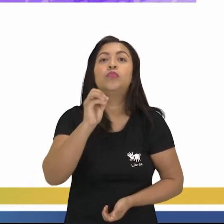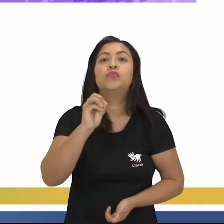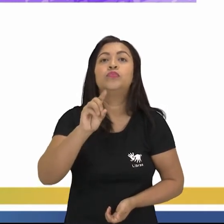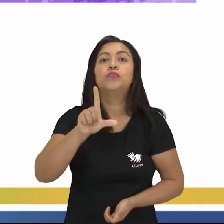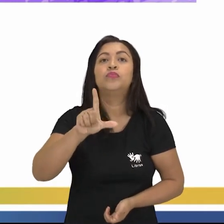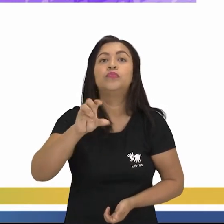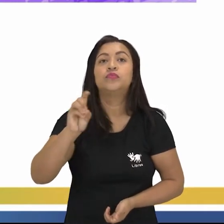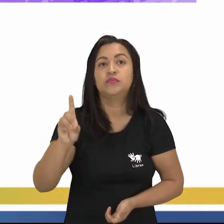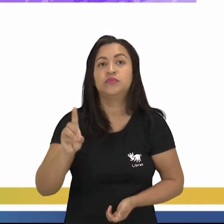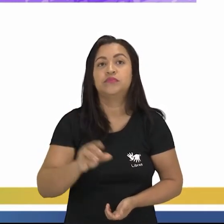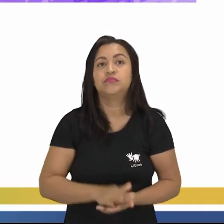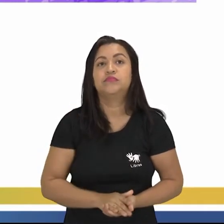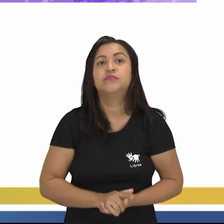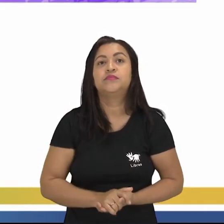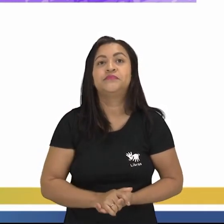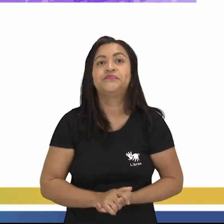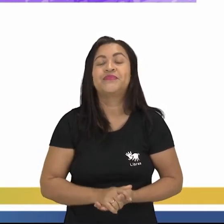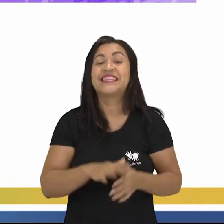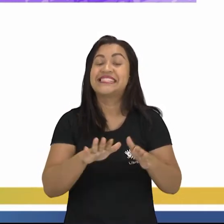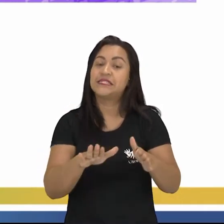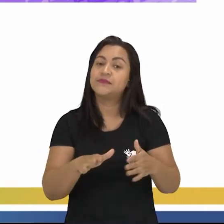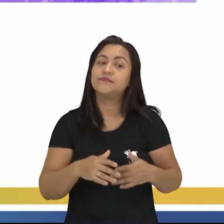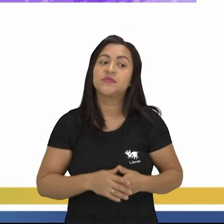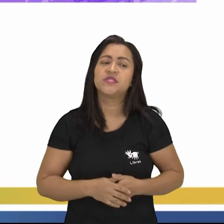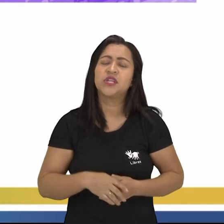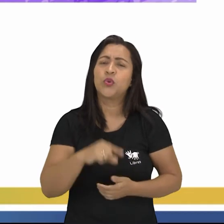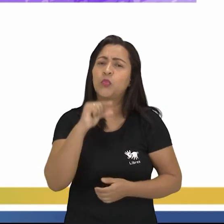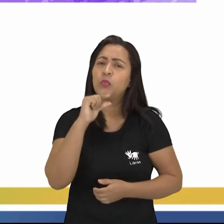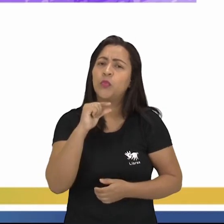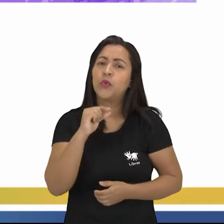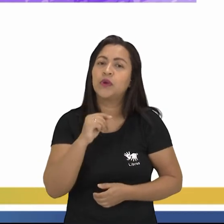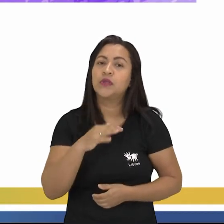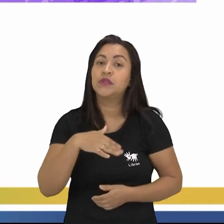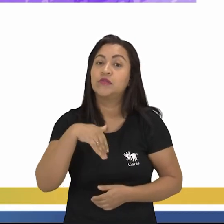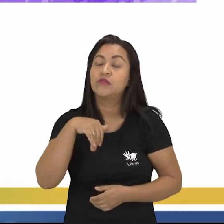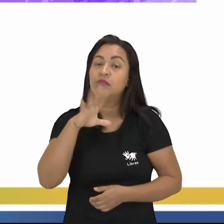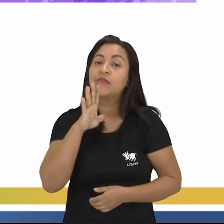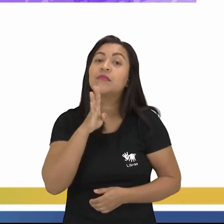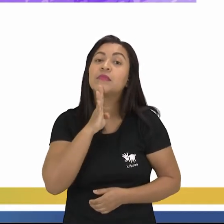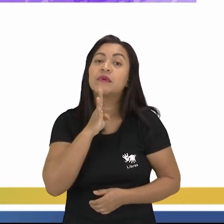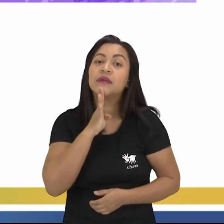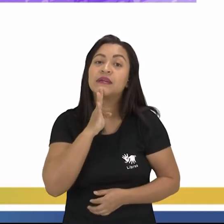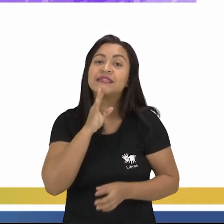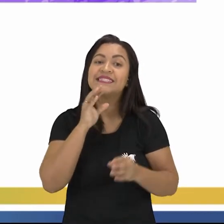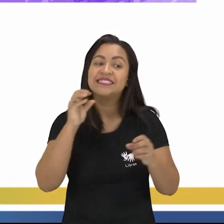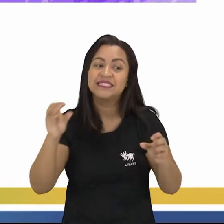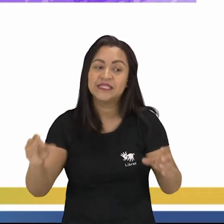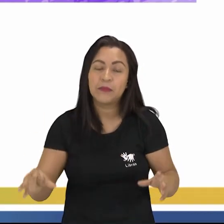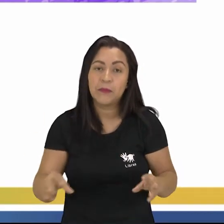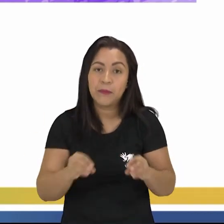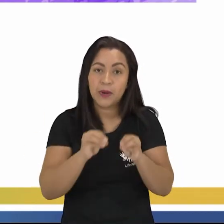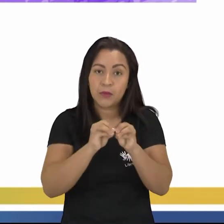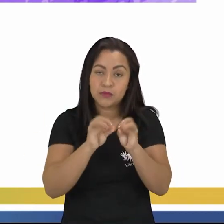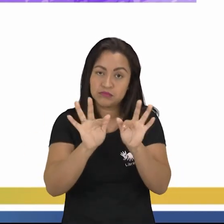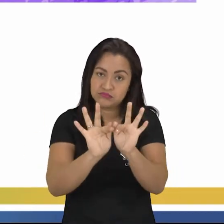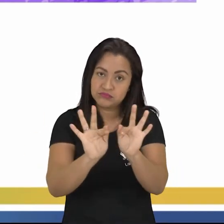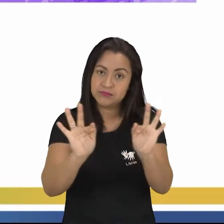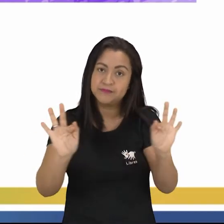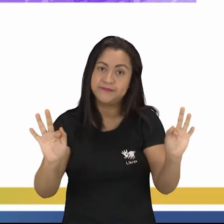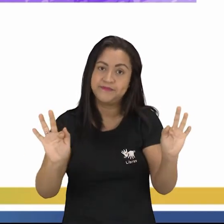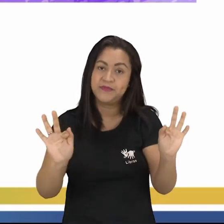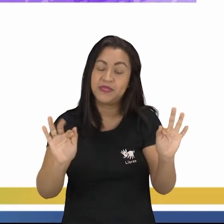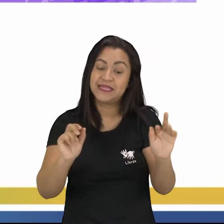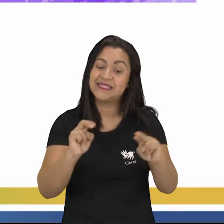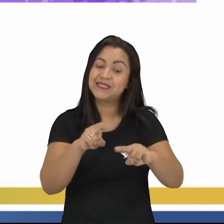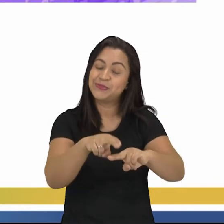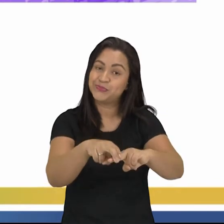participle. Aqui você vai ter que ter um pouquinho mais de conhecimento para montar essa frase de conditional. É por isso